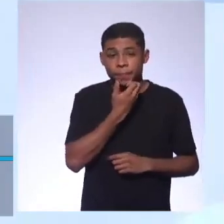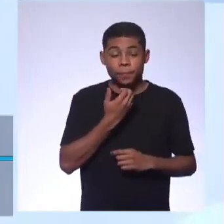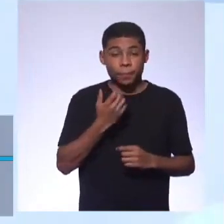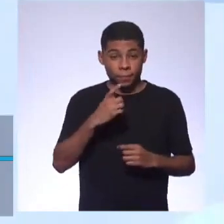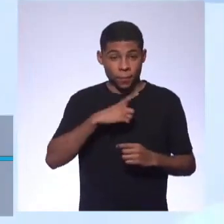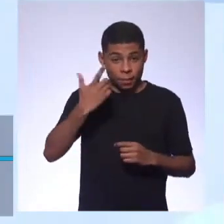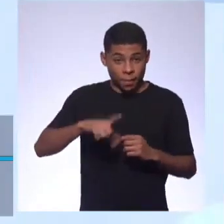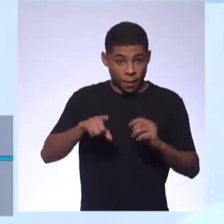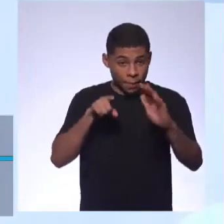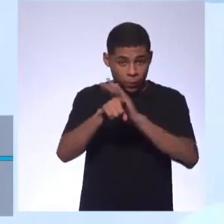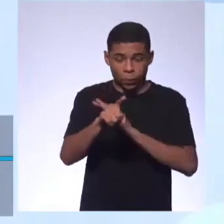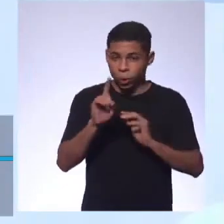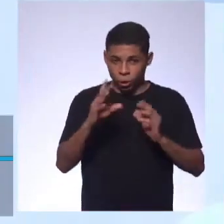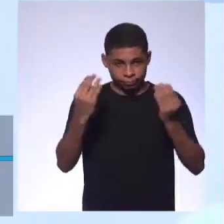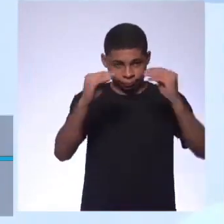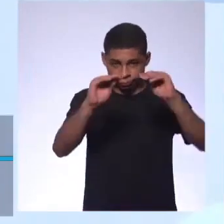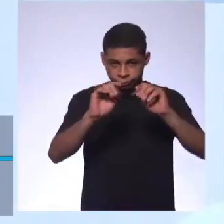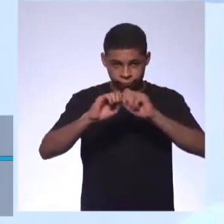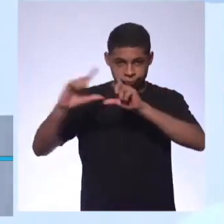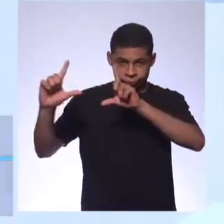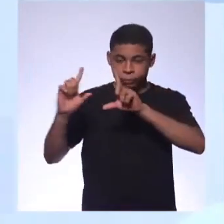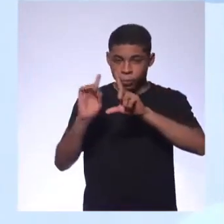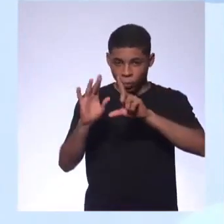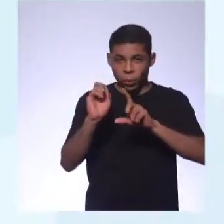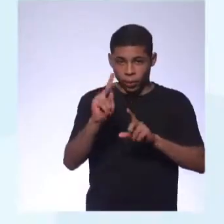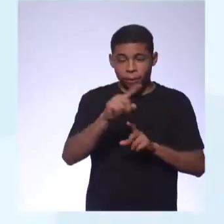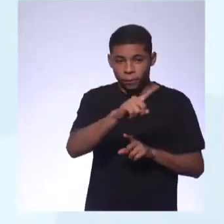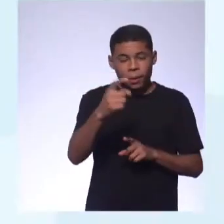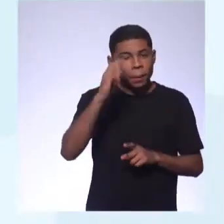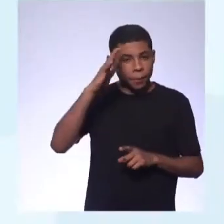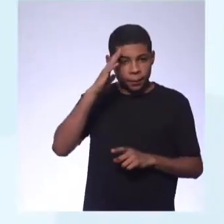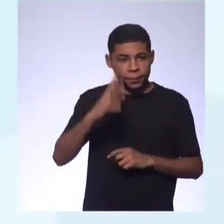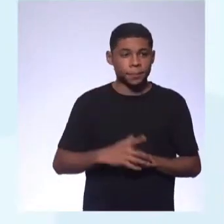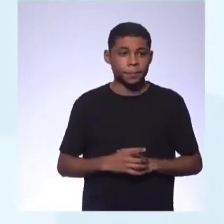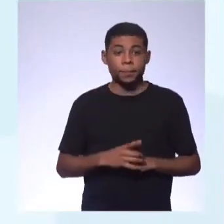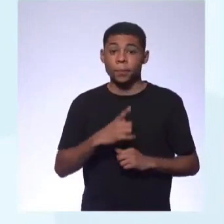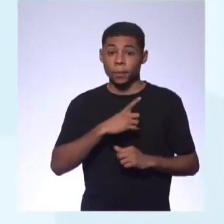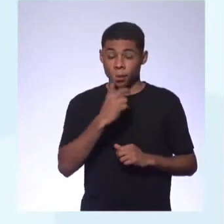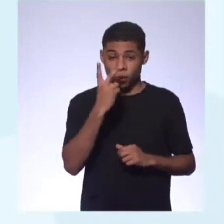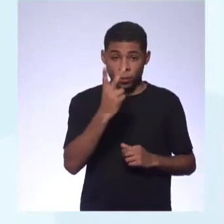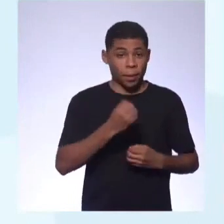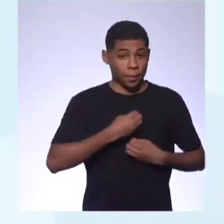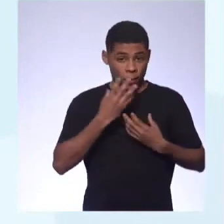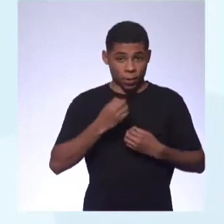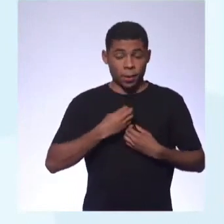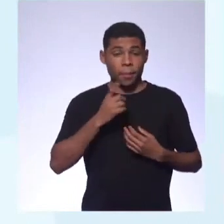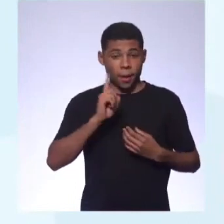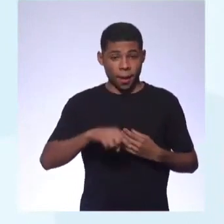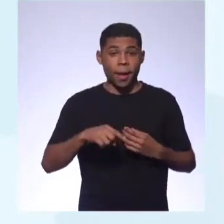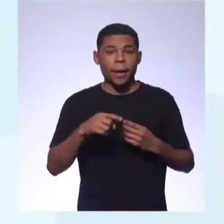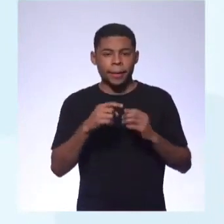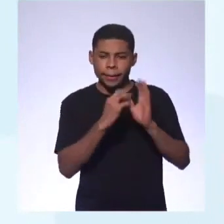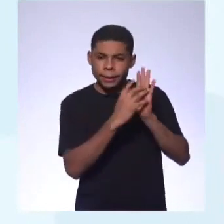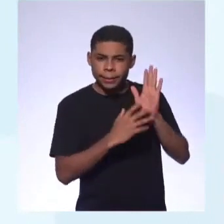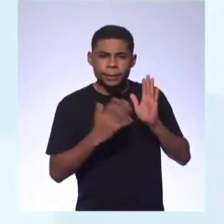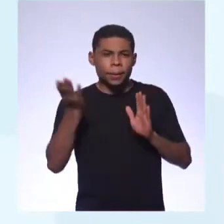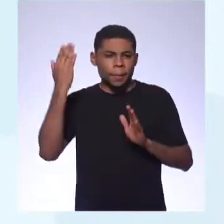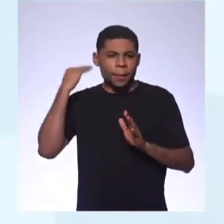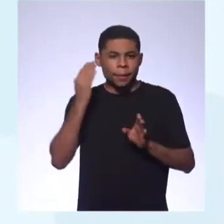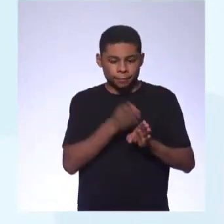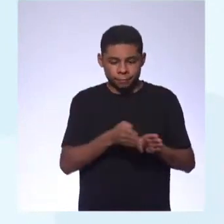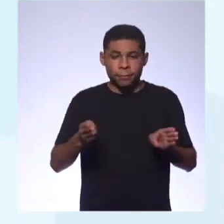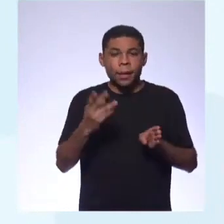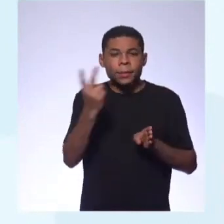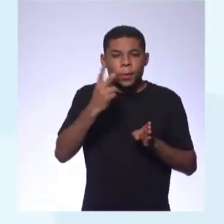mais uma pergunta, mas eu vou só jogar na tela, não vai dar tempo. Os dois poemas foram escritos na época aí do final da Segunda